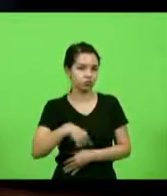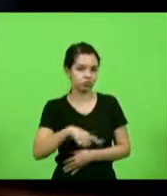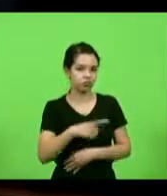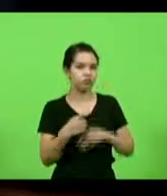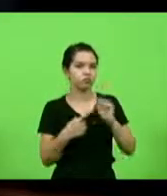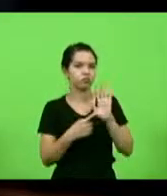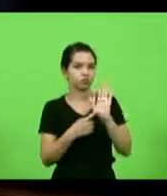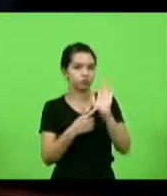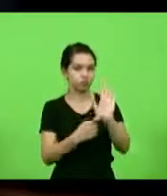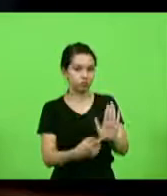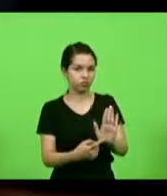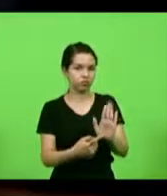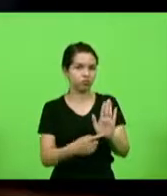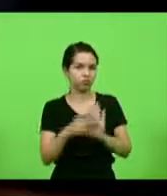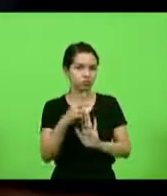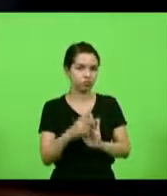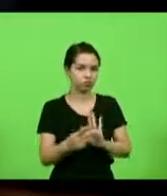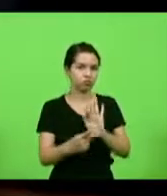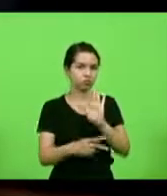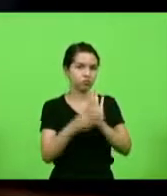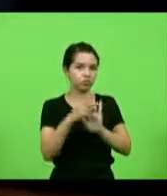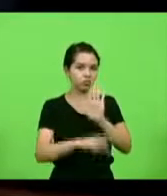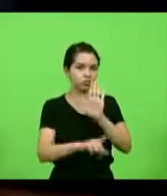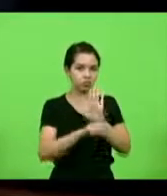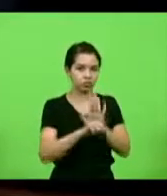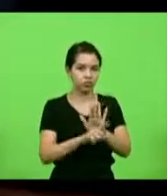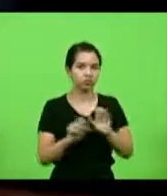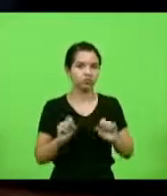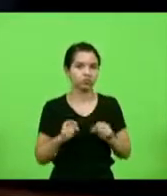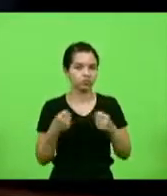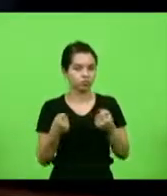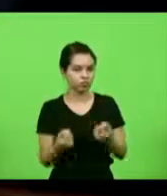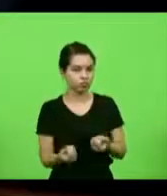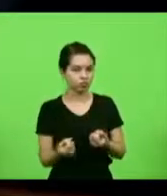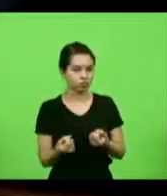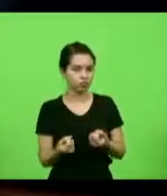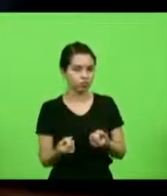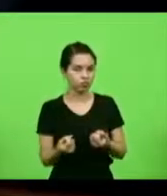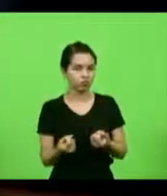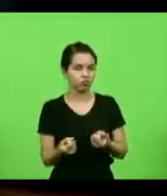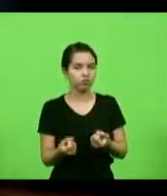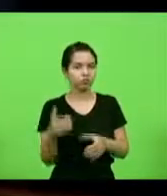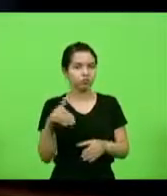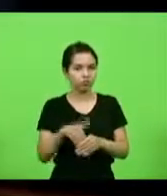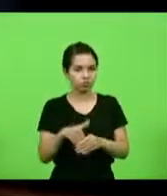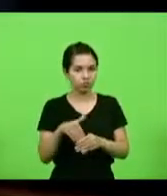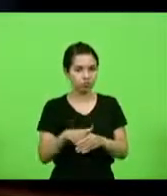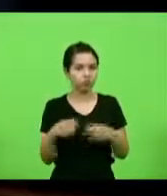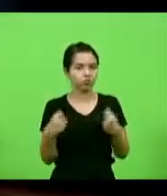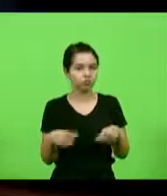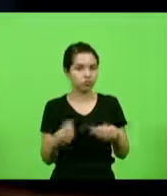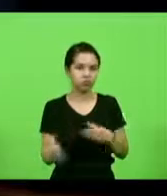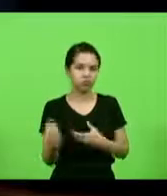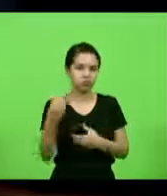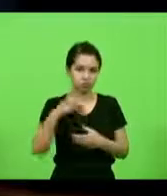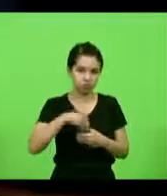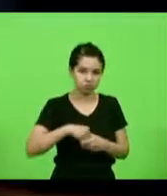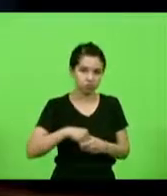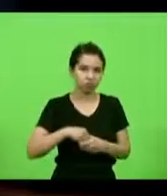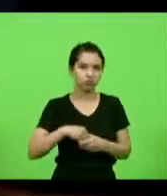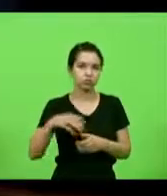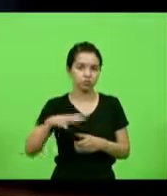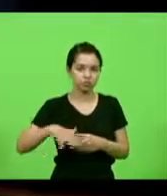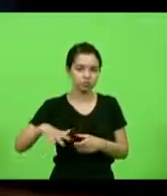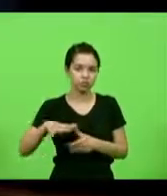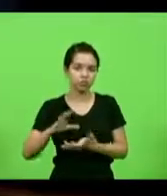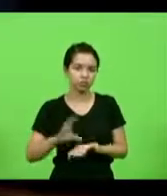projeto de lei e defendemos que a eleição ela se dê dentro do próprio Conselho, já que os conselhos